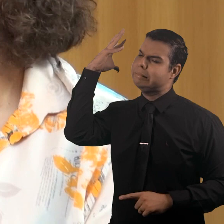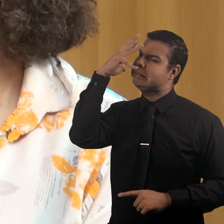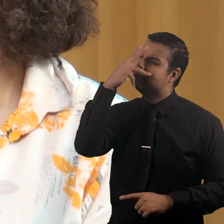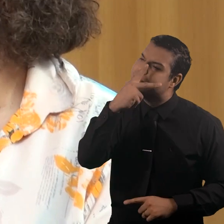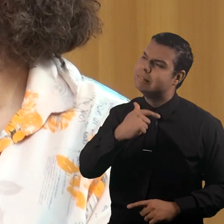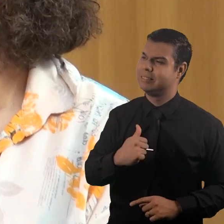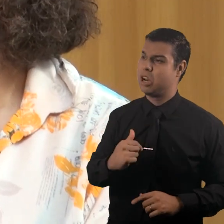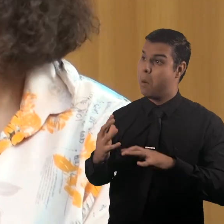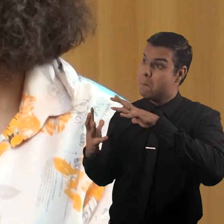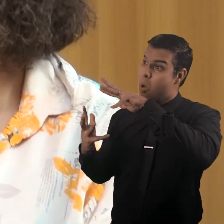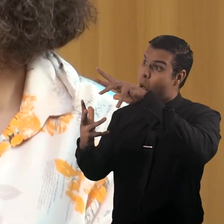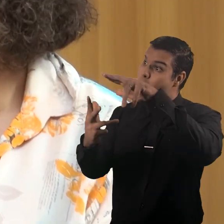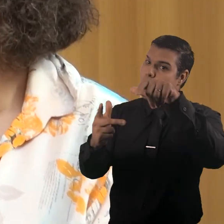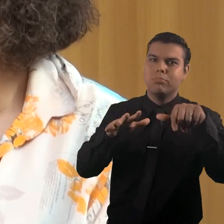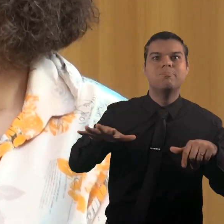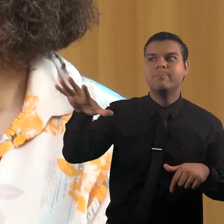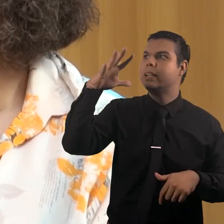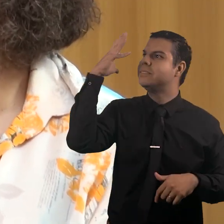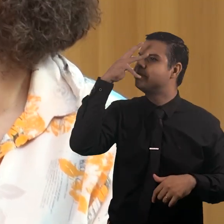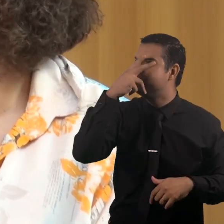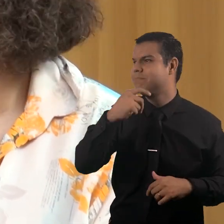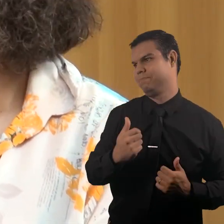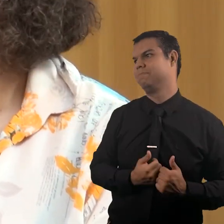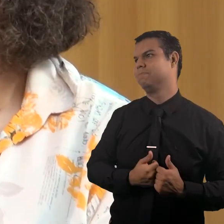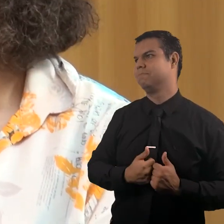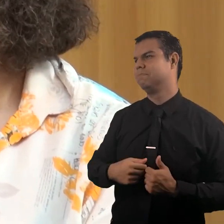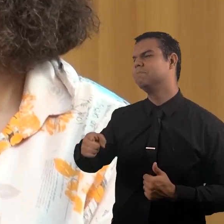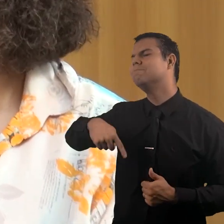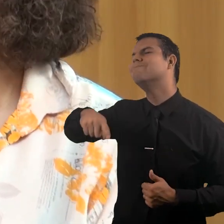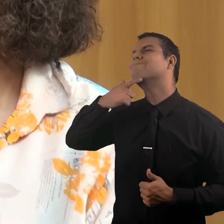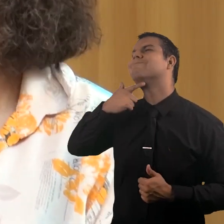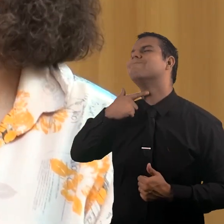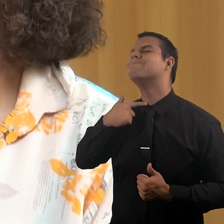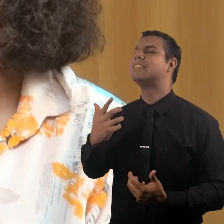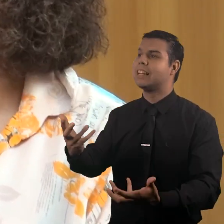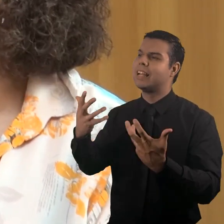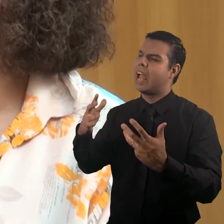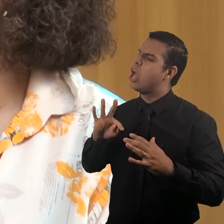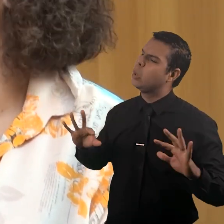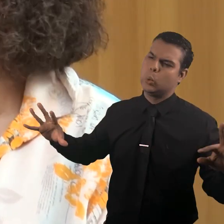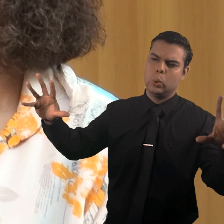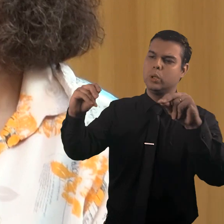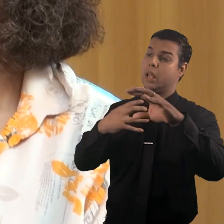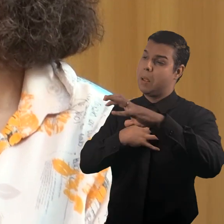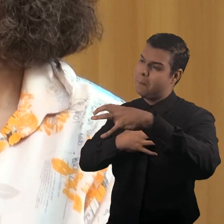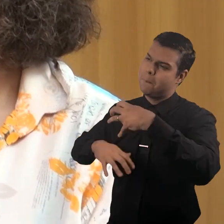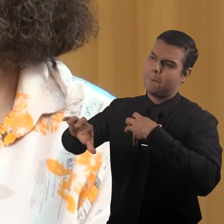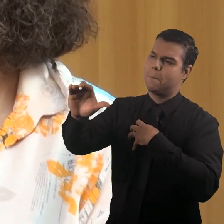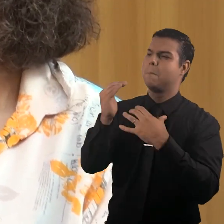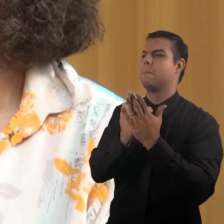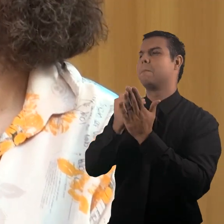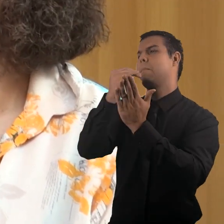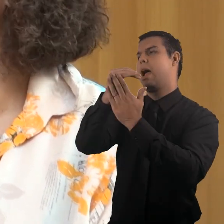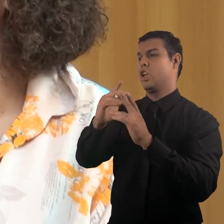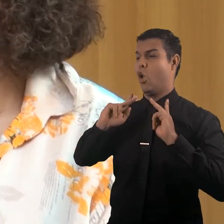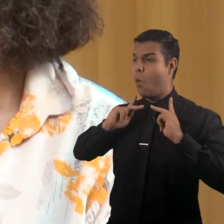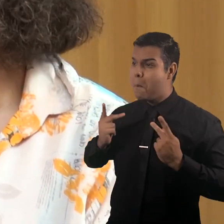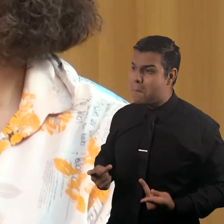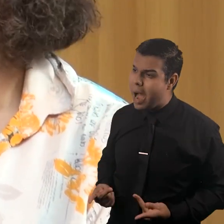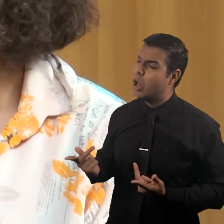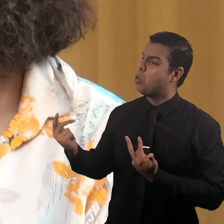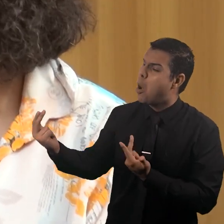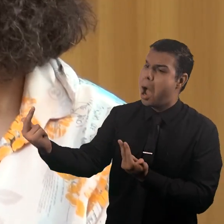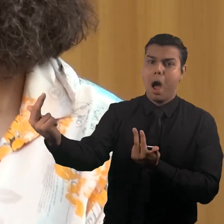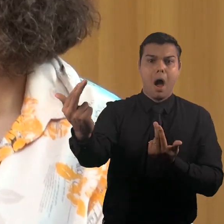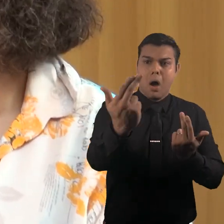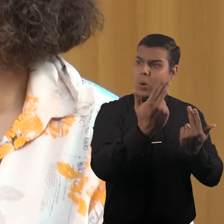Brasil é tão lindo, né? O mundo é lindo. Então, que possamos ser todos mais empáticos, né? Que possamos olhar o ser humano